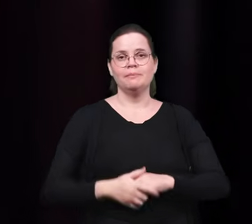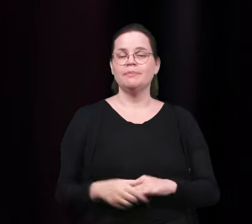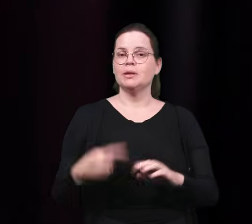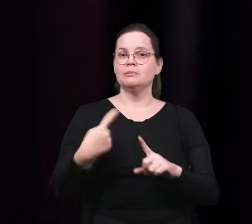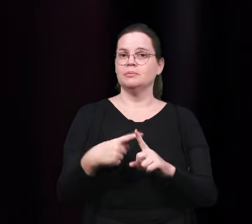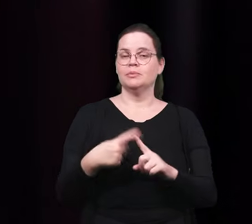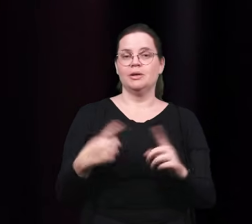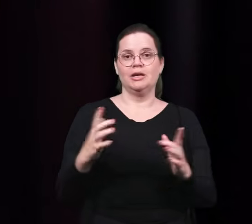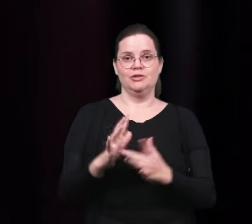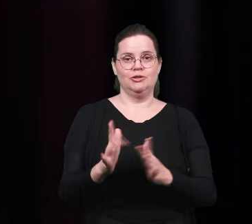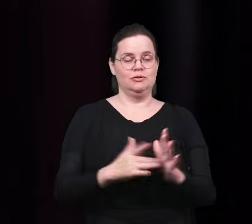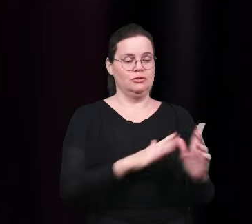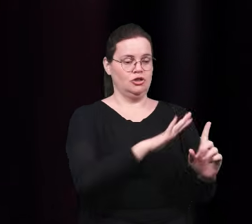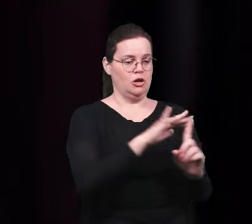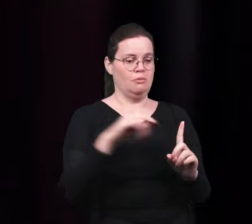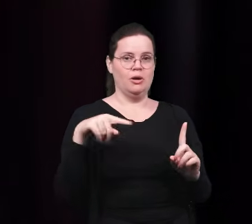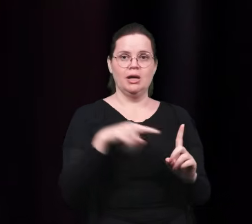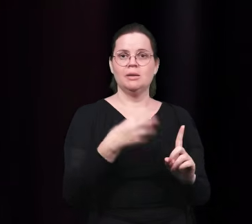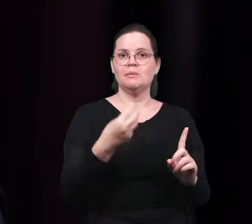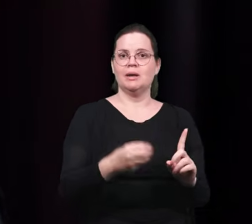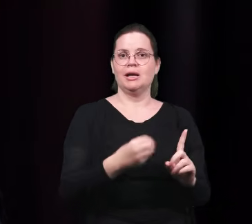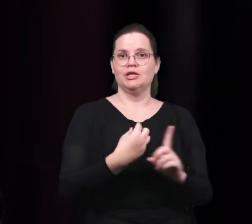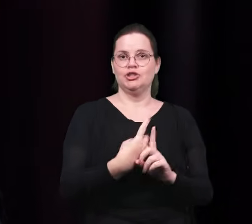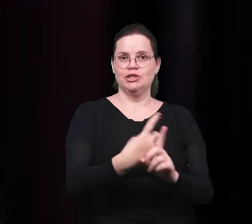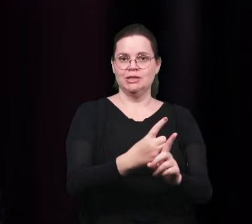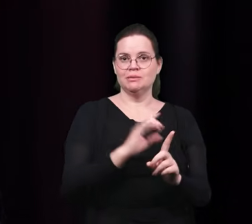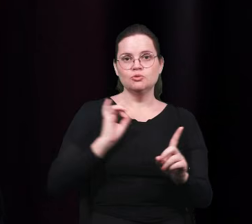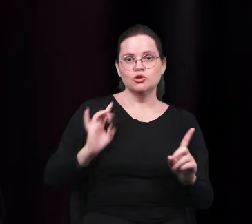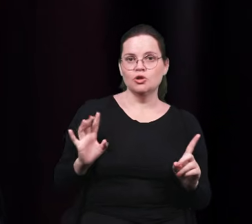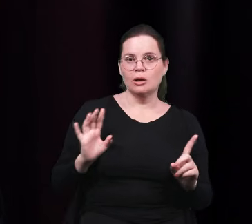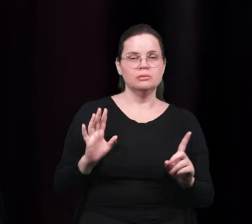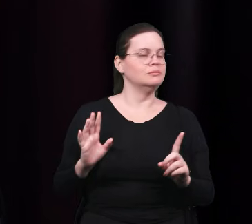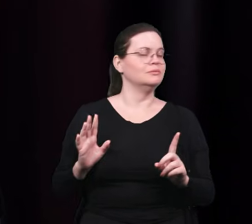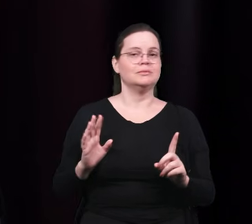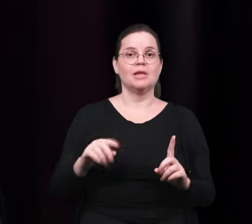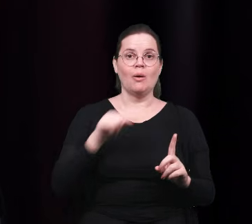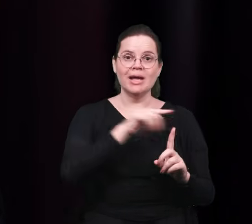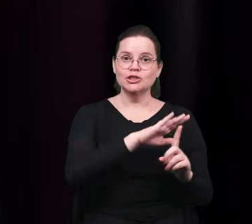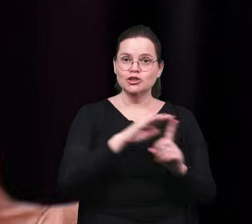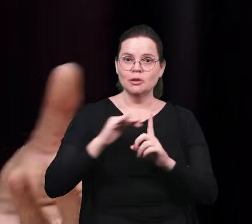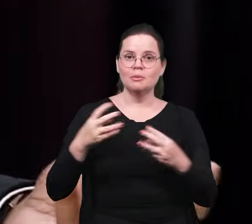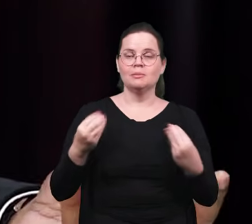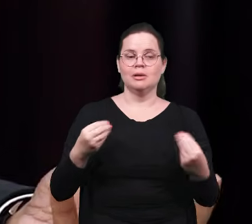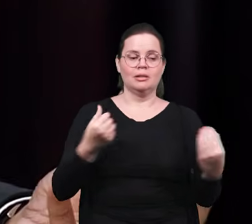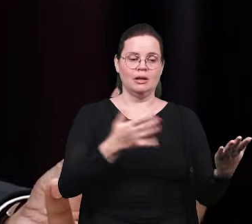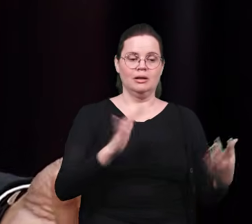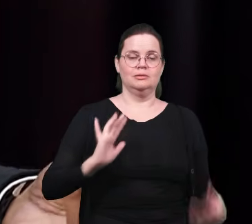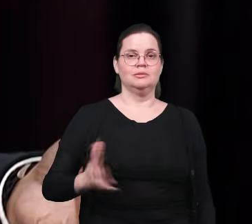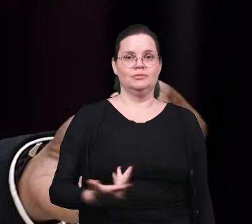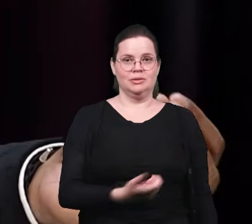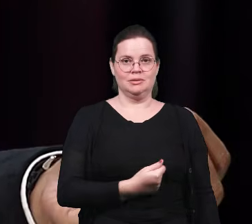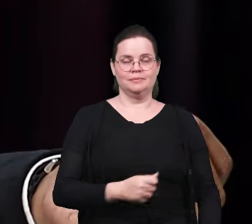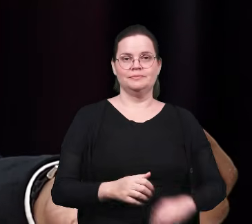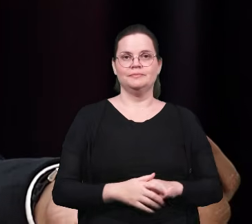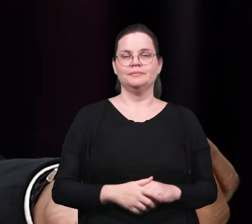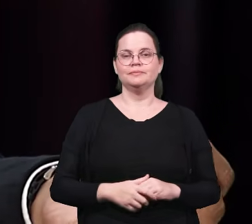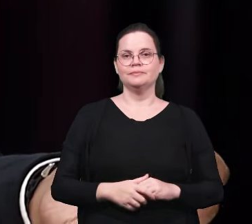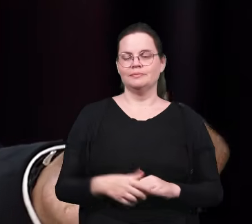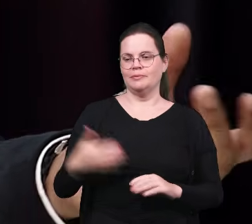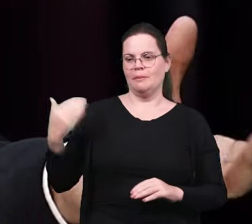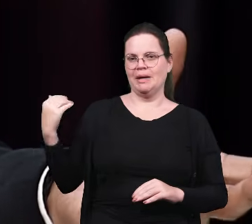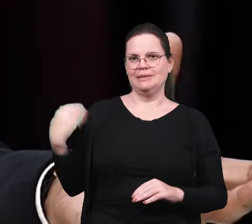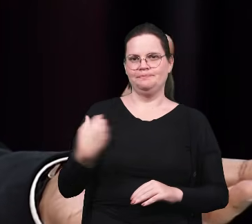para ser discípulo, mas o chamado para a salvação. Né? E é a diferença do que acontecia na época